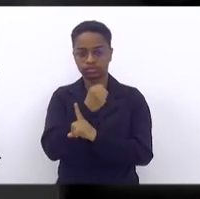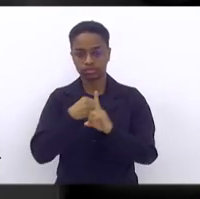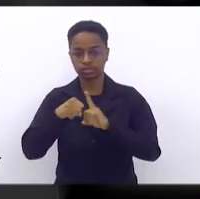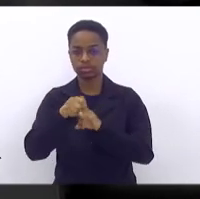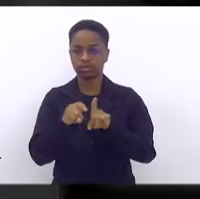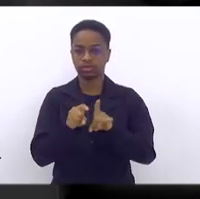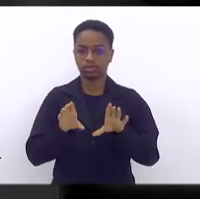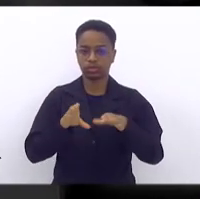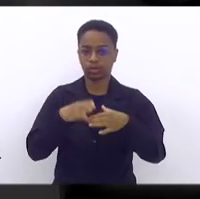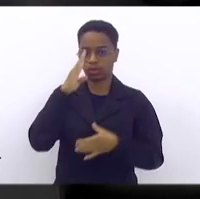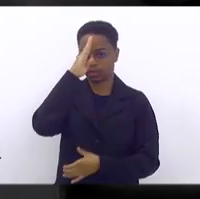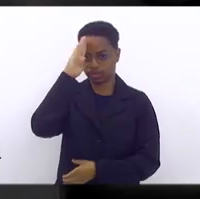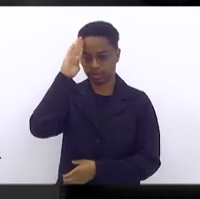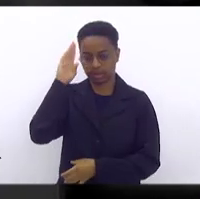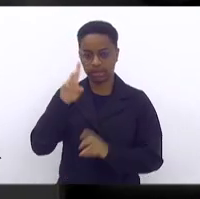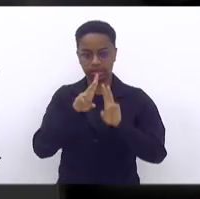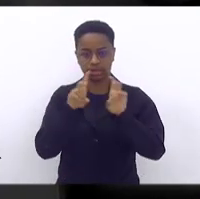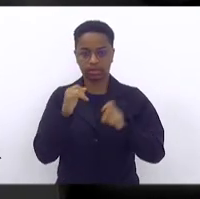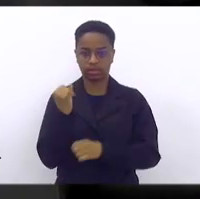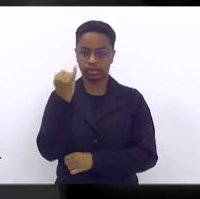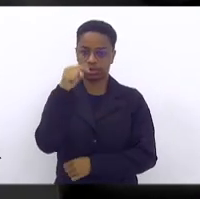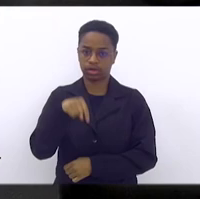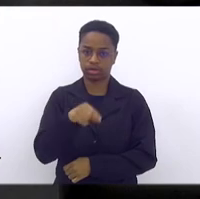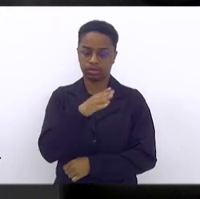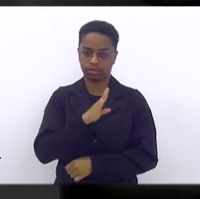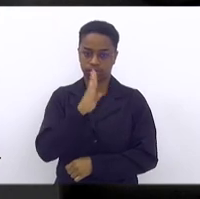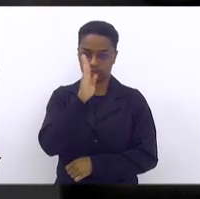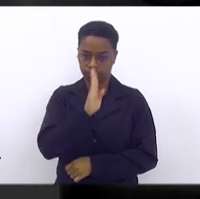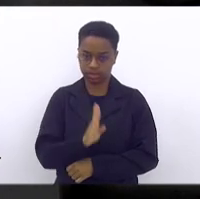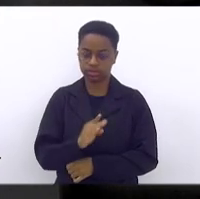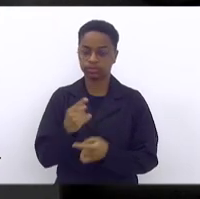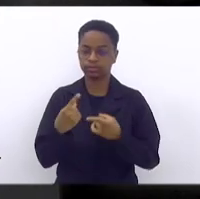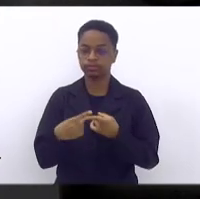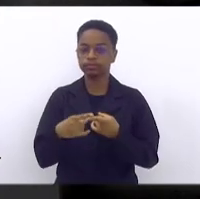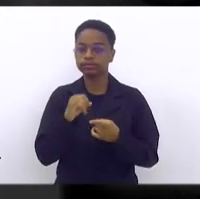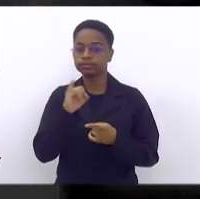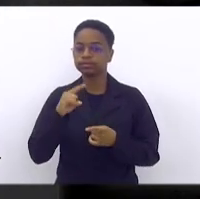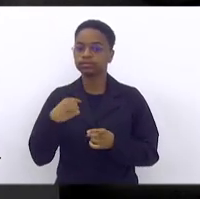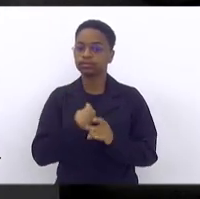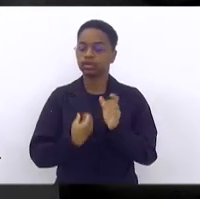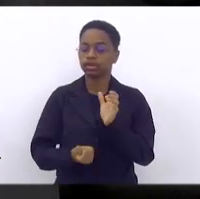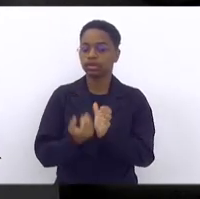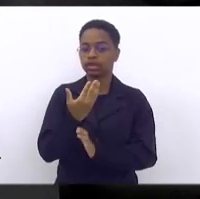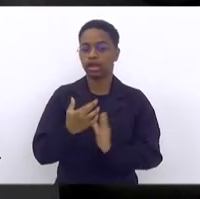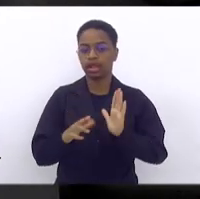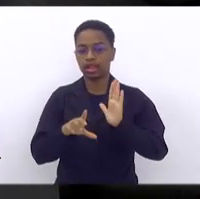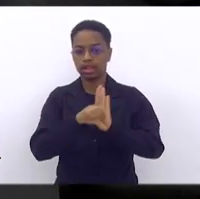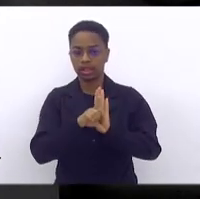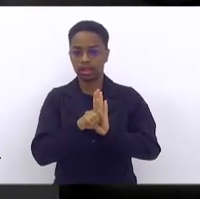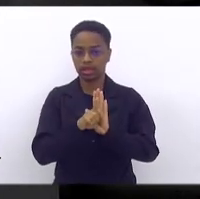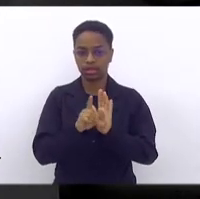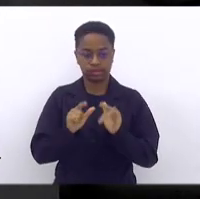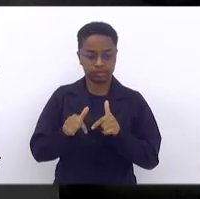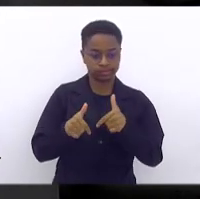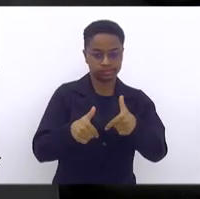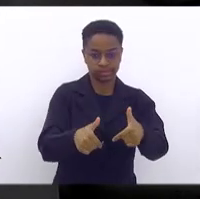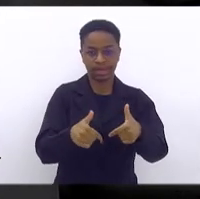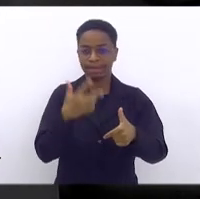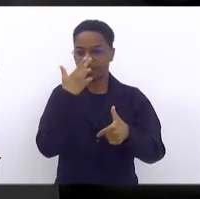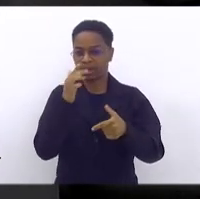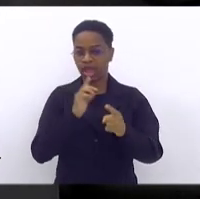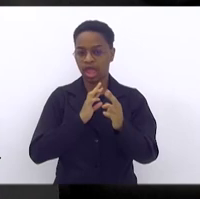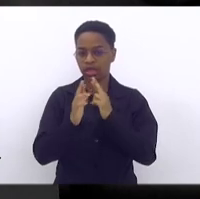também, temas relevantes para o país. Acho que sempre que a gente cria alguma lei que é reativa, o resultado acaba sendo